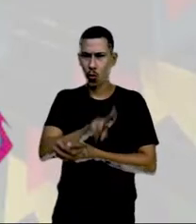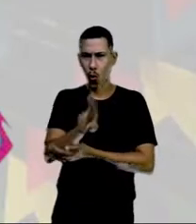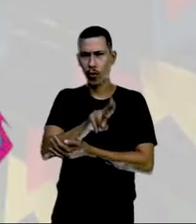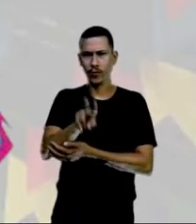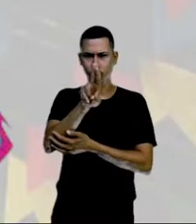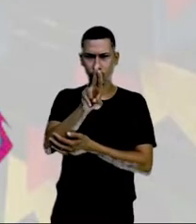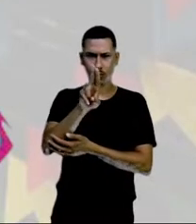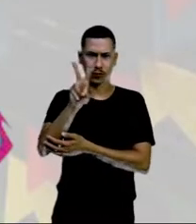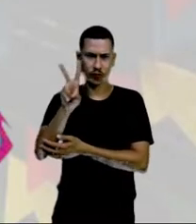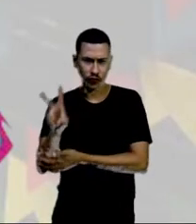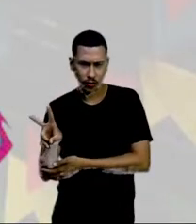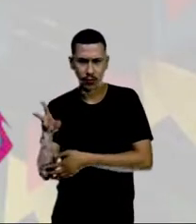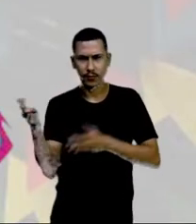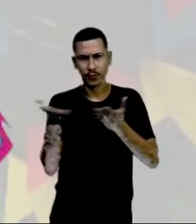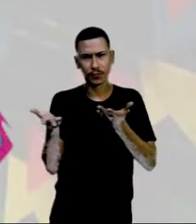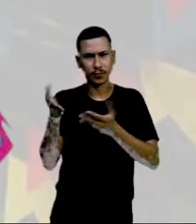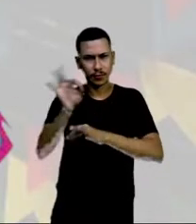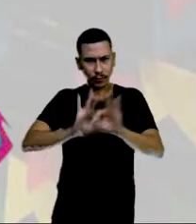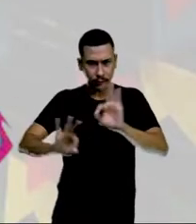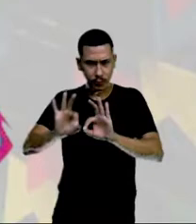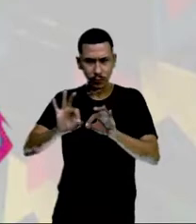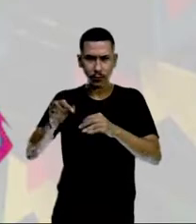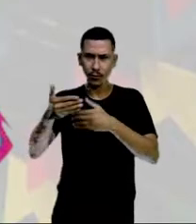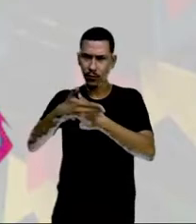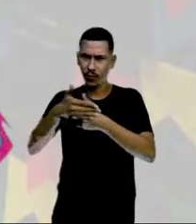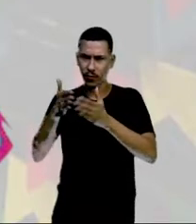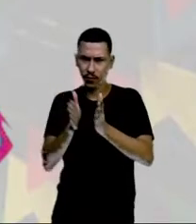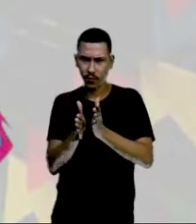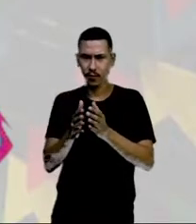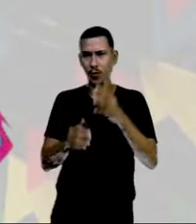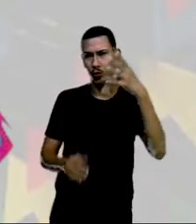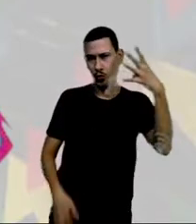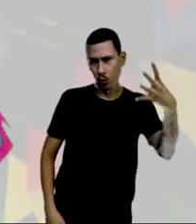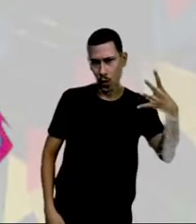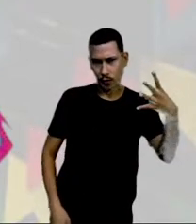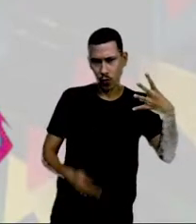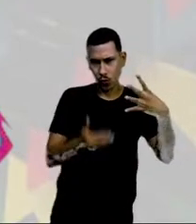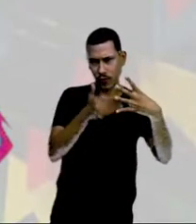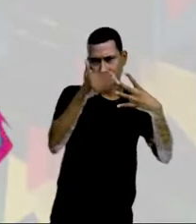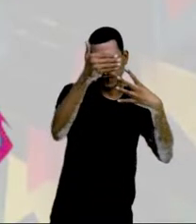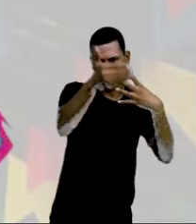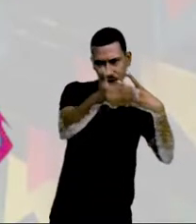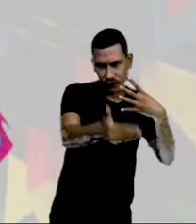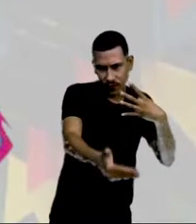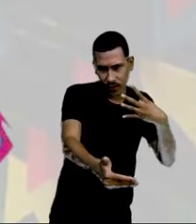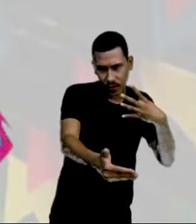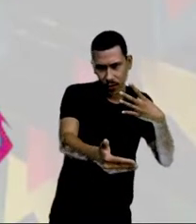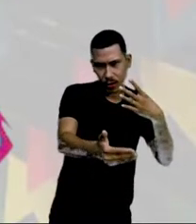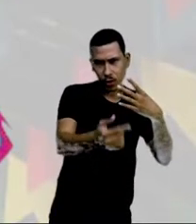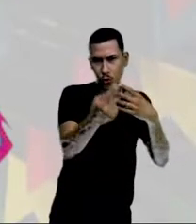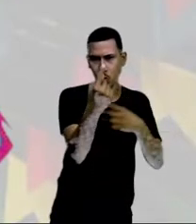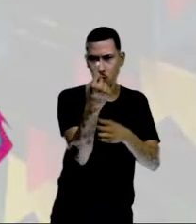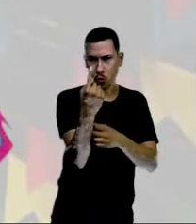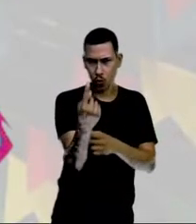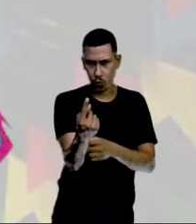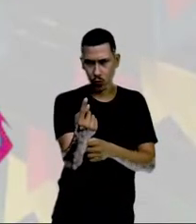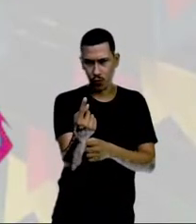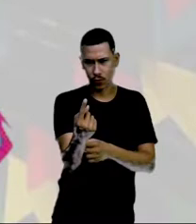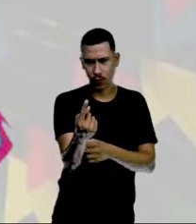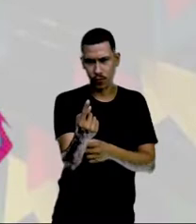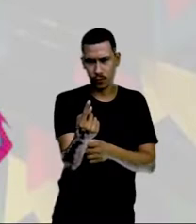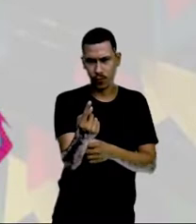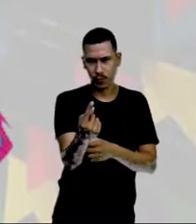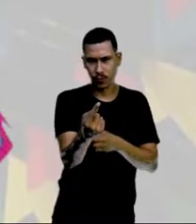volume, e elas estão agora organizadas no formato 4 de frente, tá bom? 1